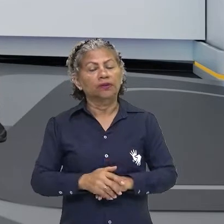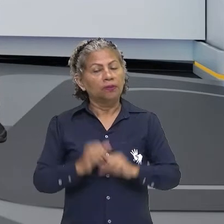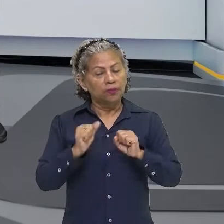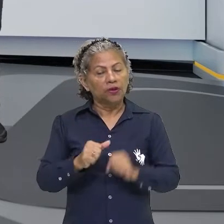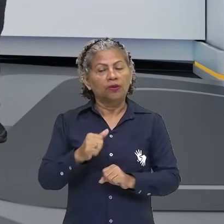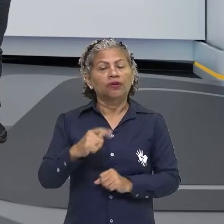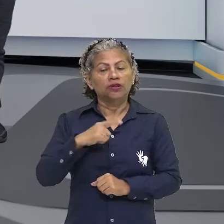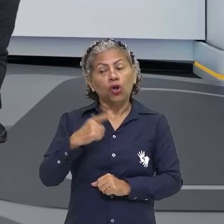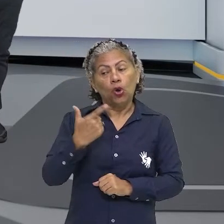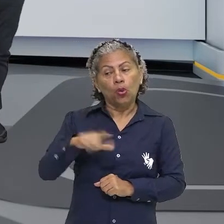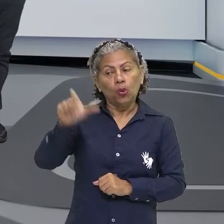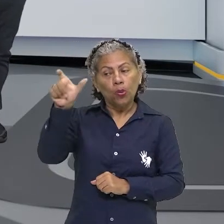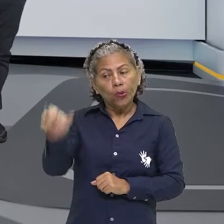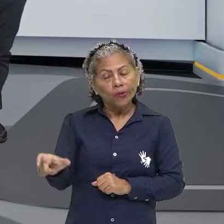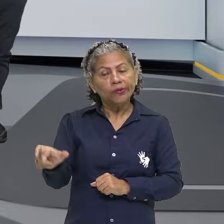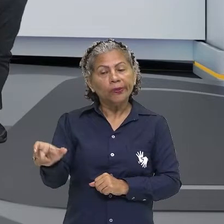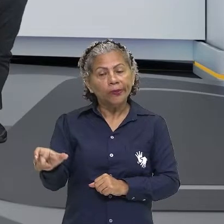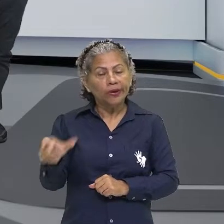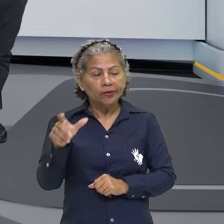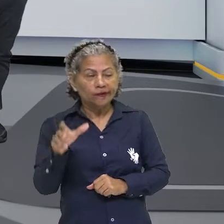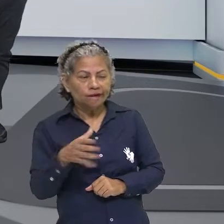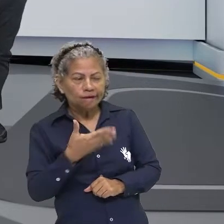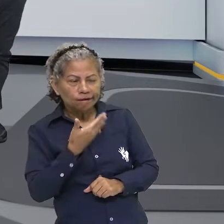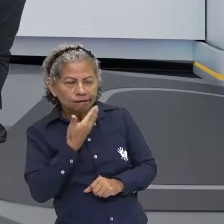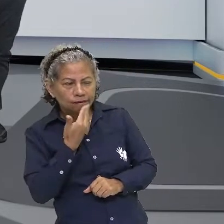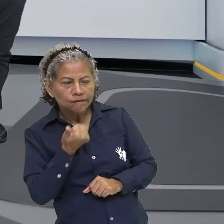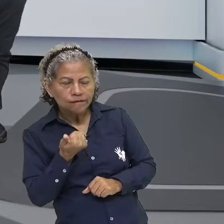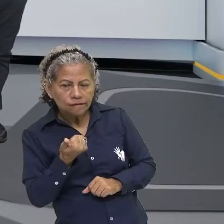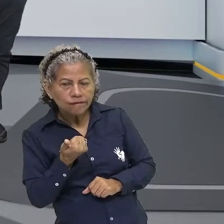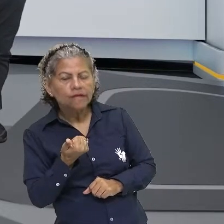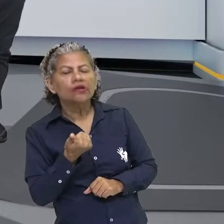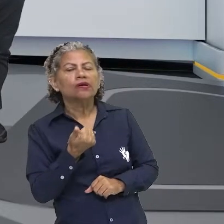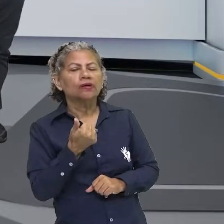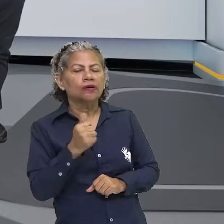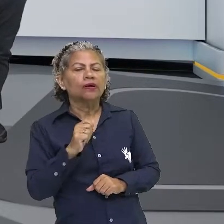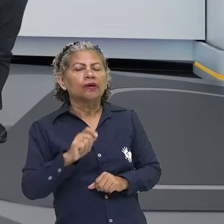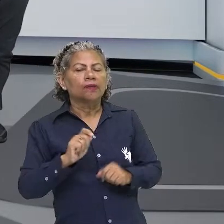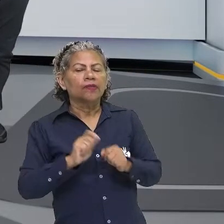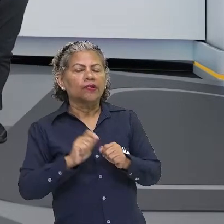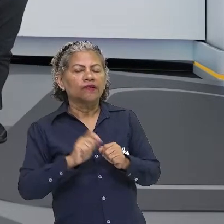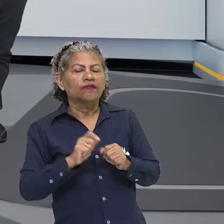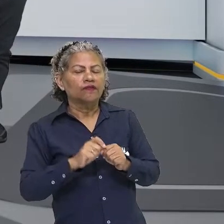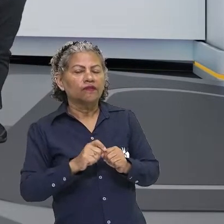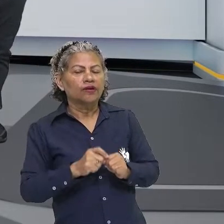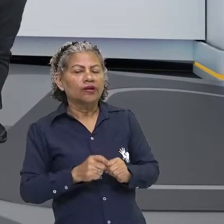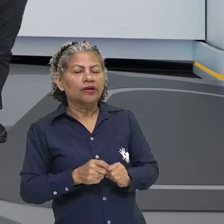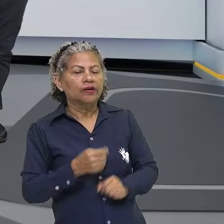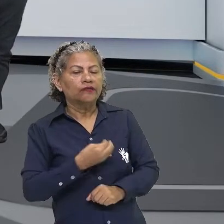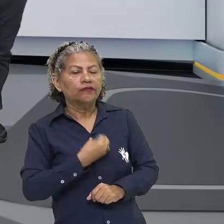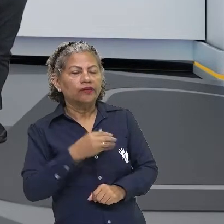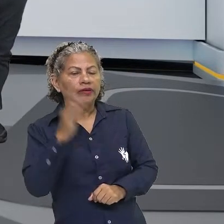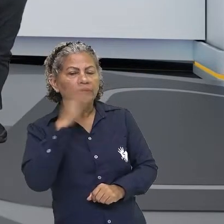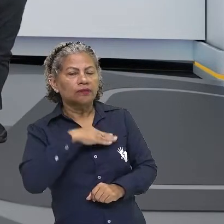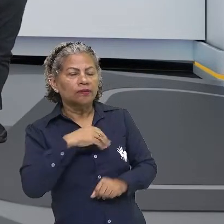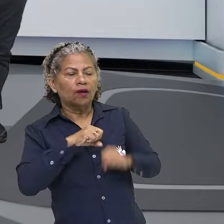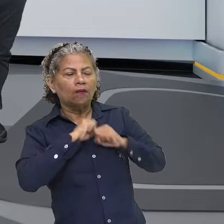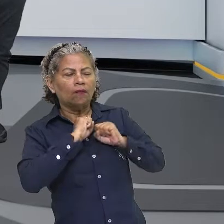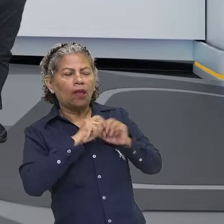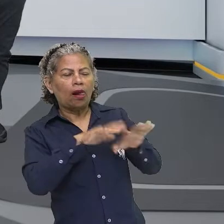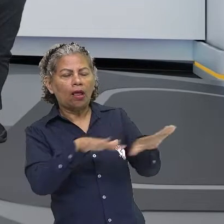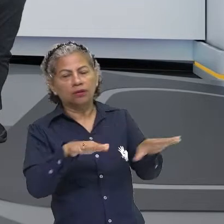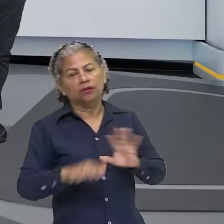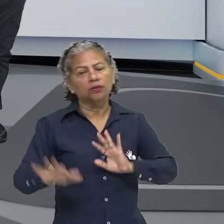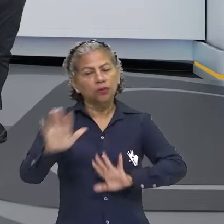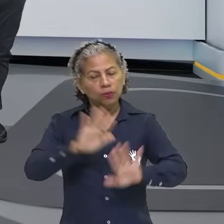que podem se aproveitar dessas informações para cometer crimes como estelionato, tá? Então, assim,